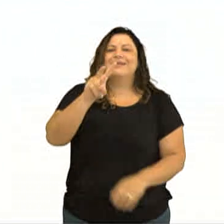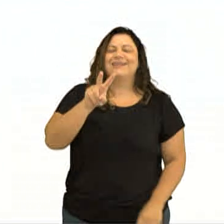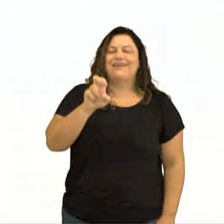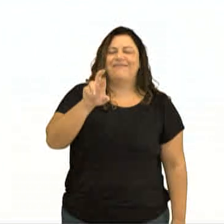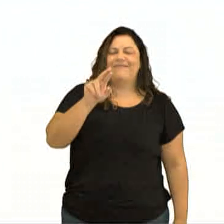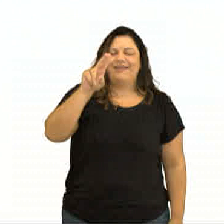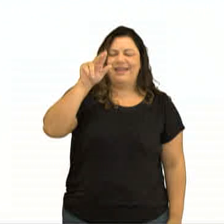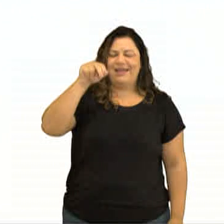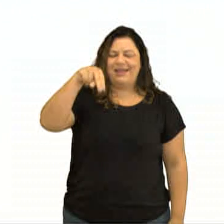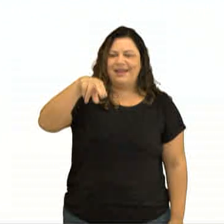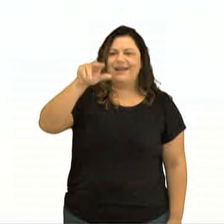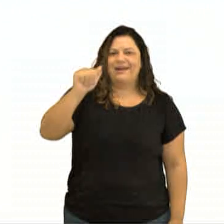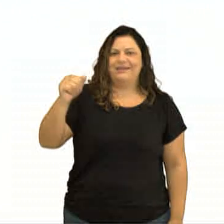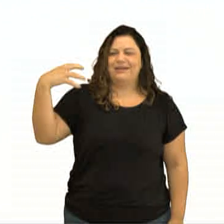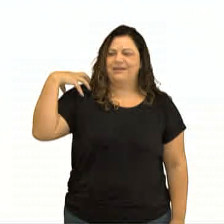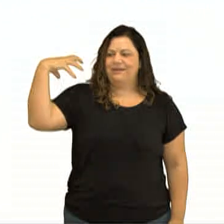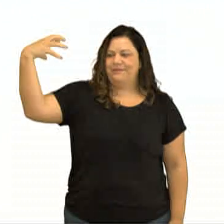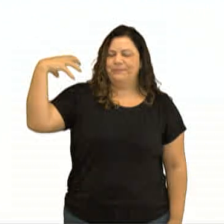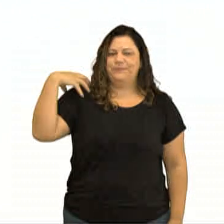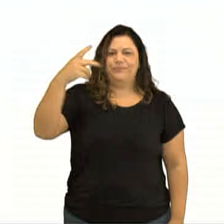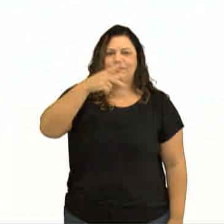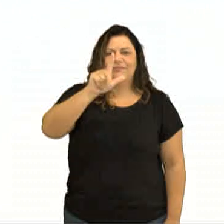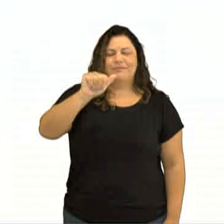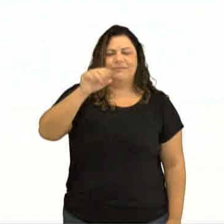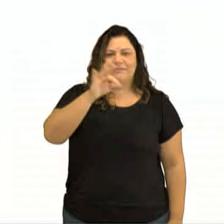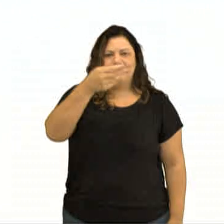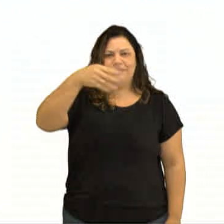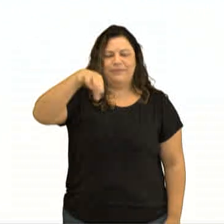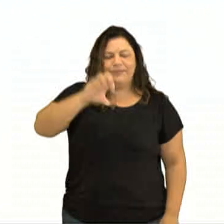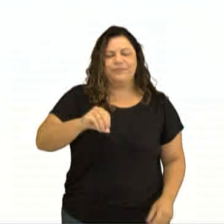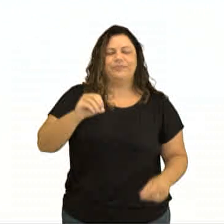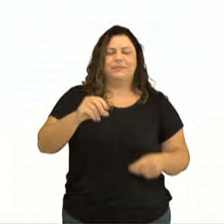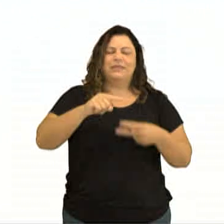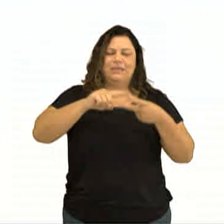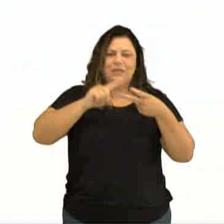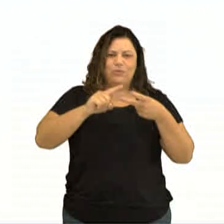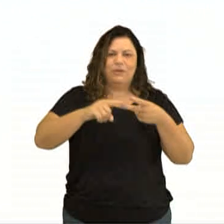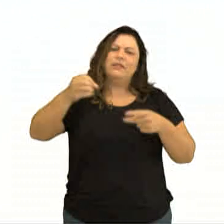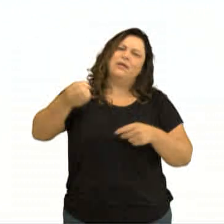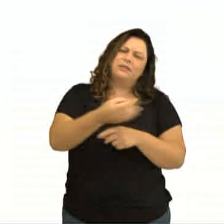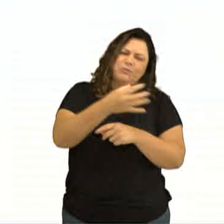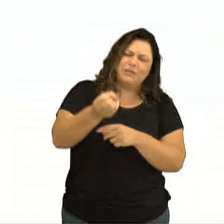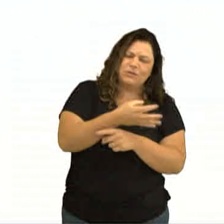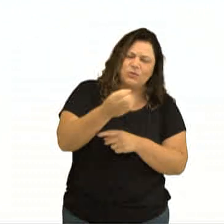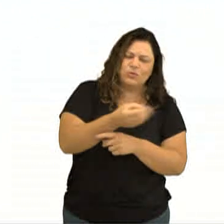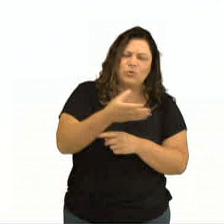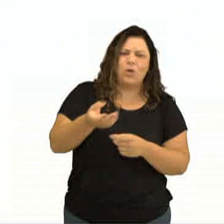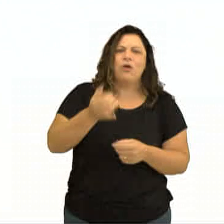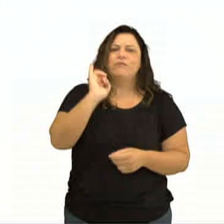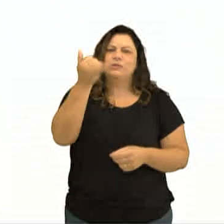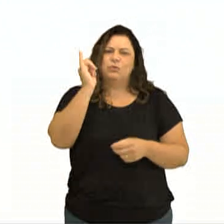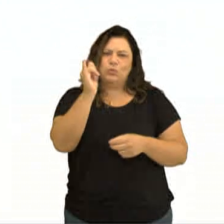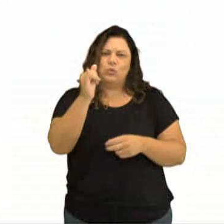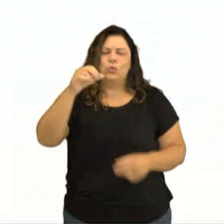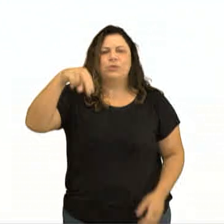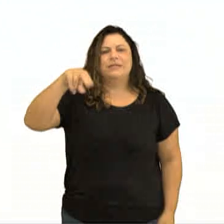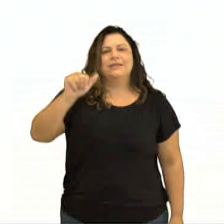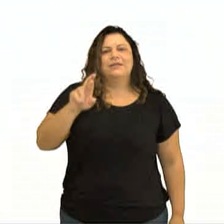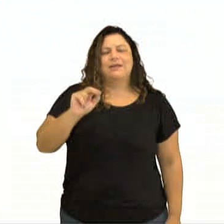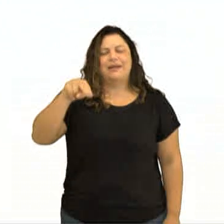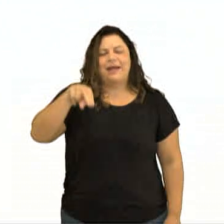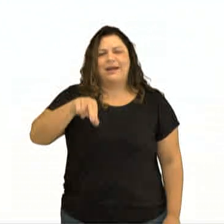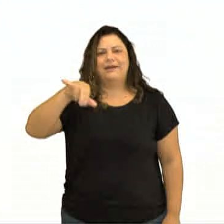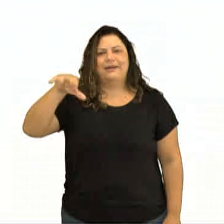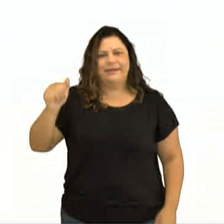mais recentes, como o armário em As Crônicas de Nárnia. É uma forma de apresentar ao leitor o momento de